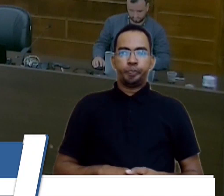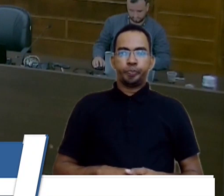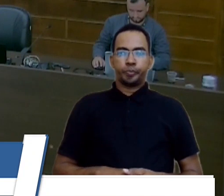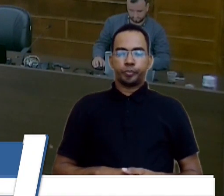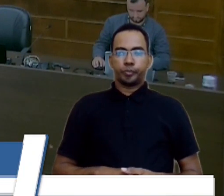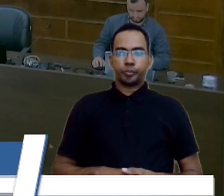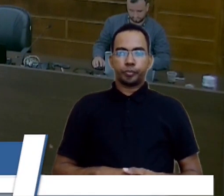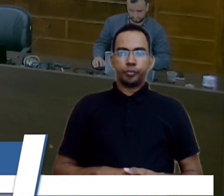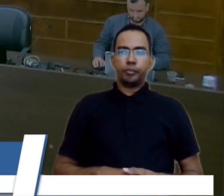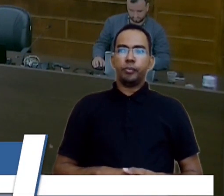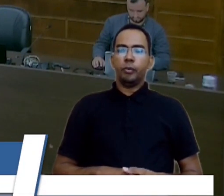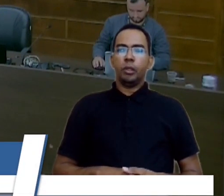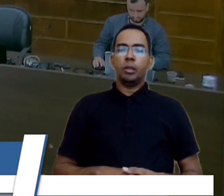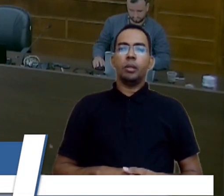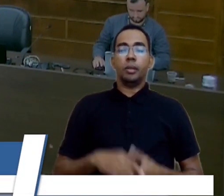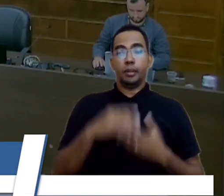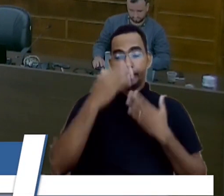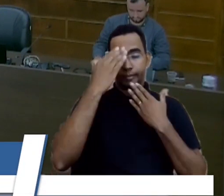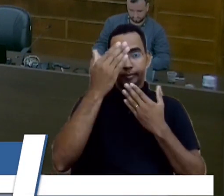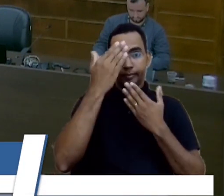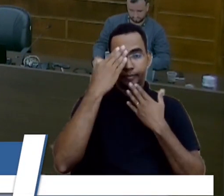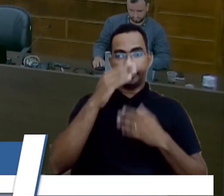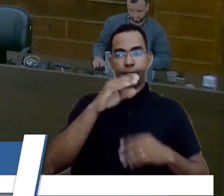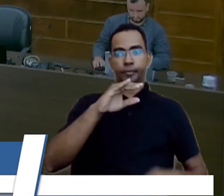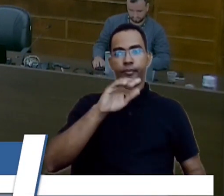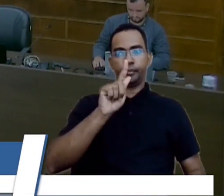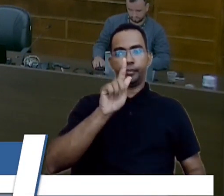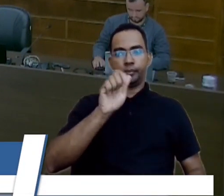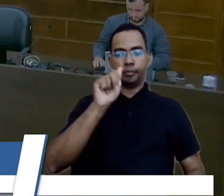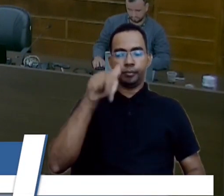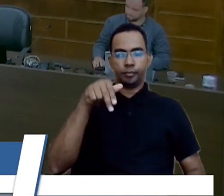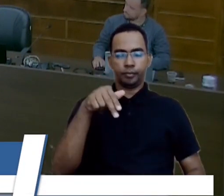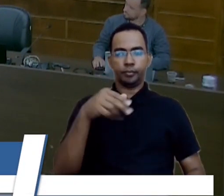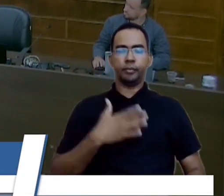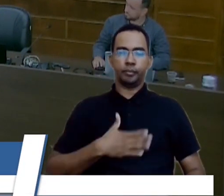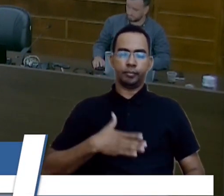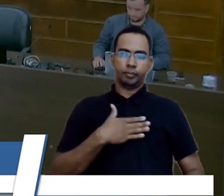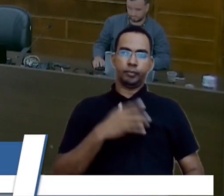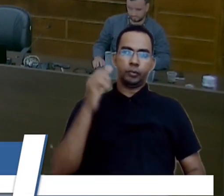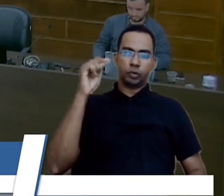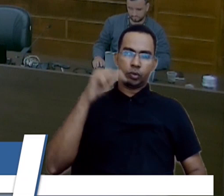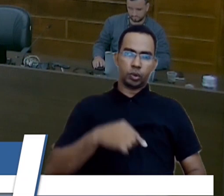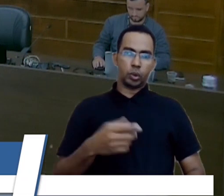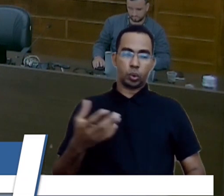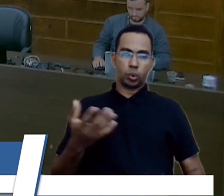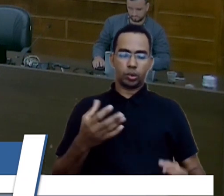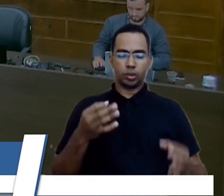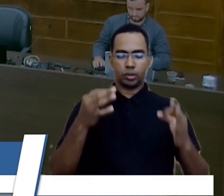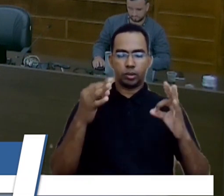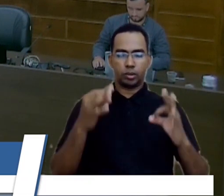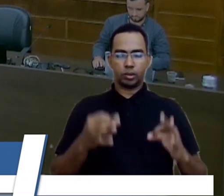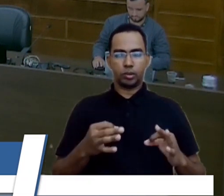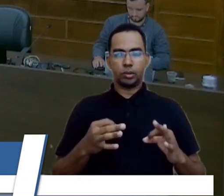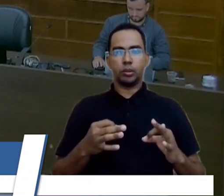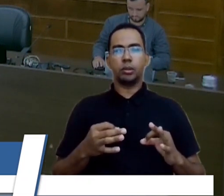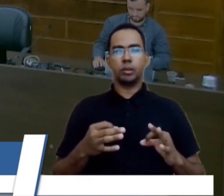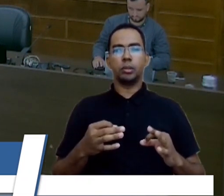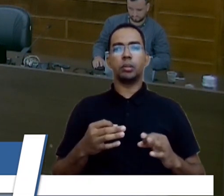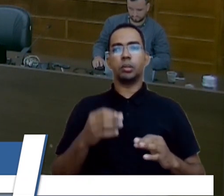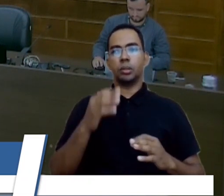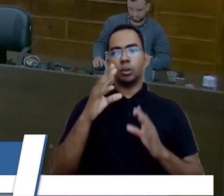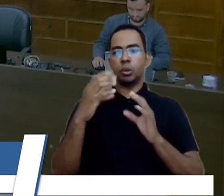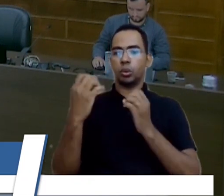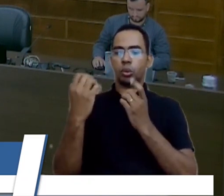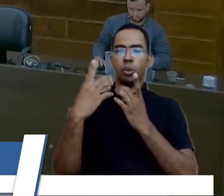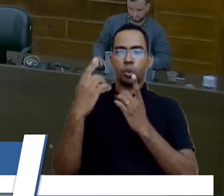Hilton, a gente agradece, Jean. É uma satisfação muito grande a sua presença aqui hoje. Com certeza, a doutrina espírita tem um